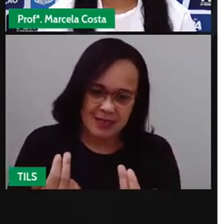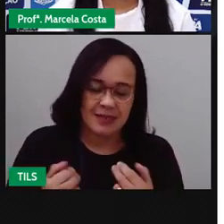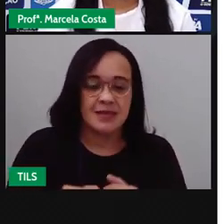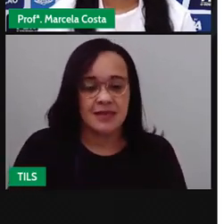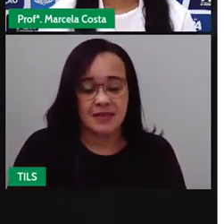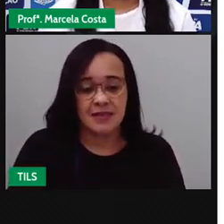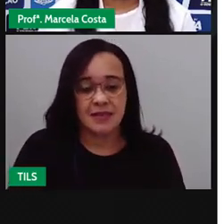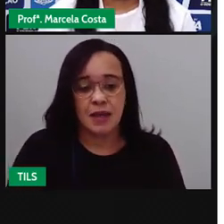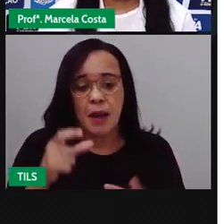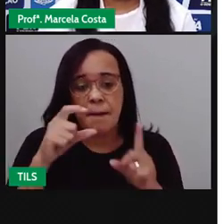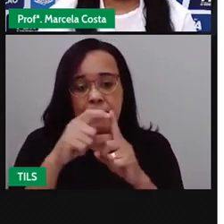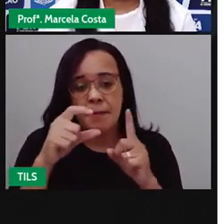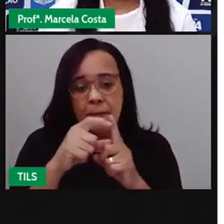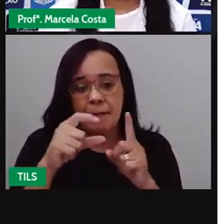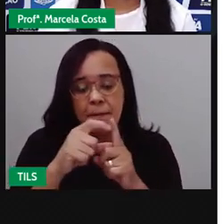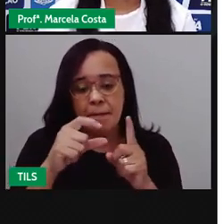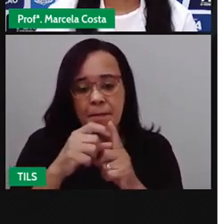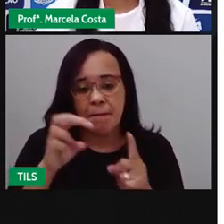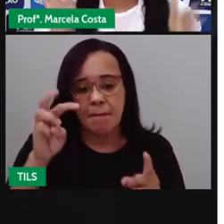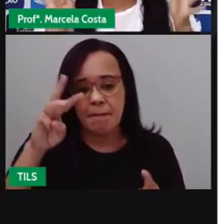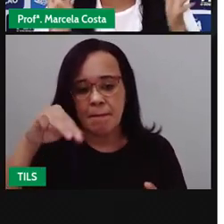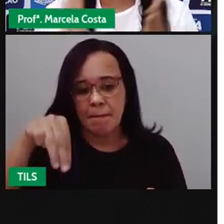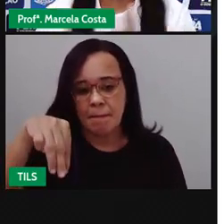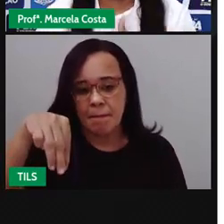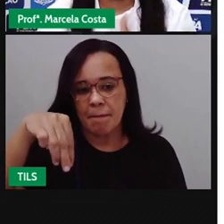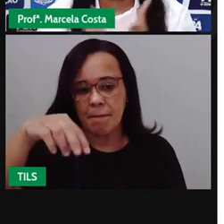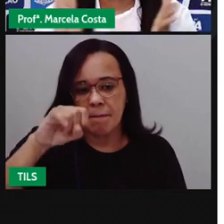Agora a palavra micareta.